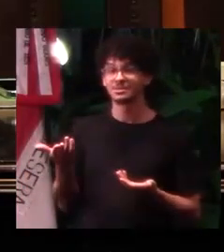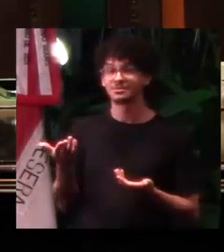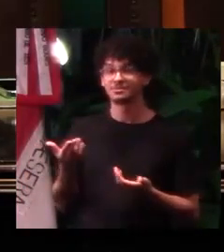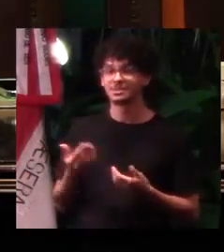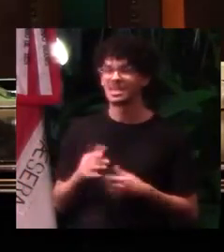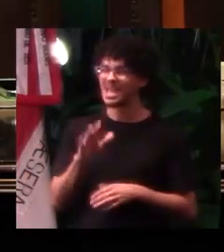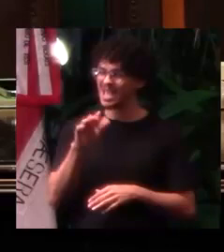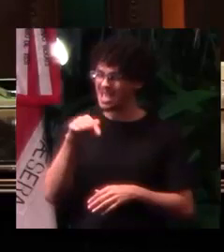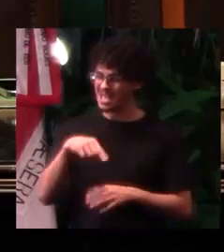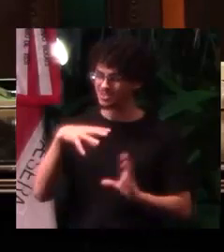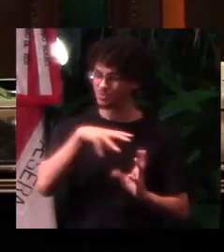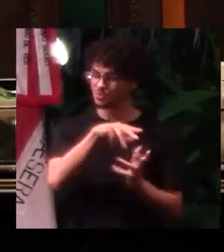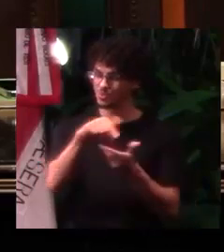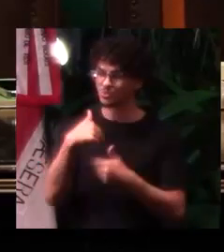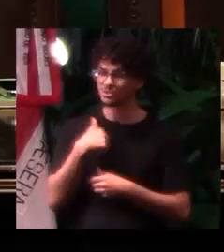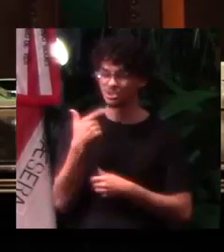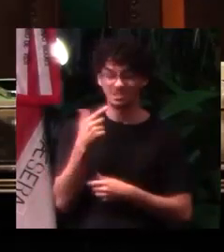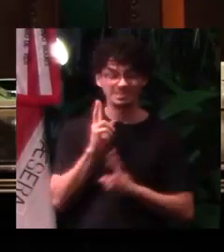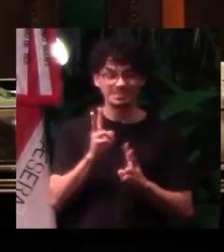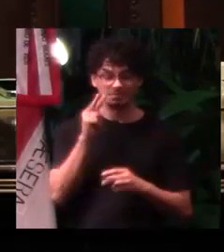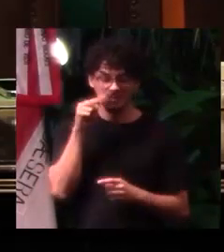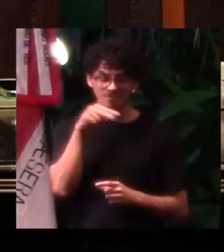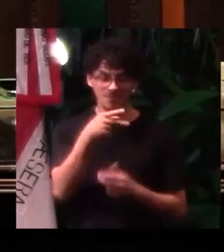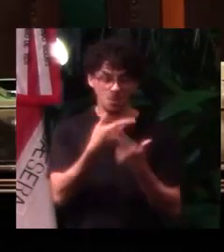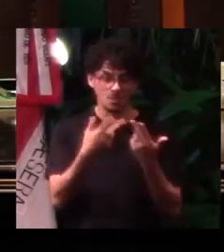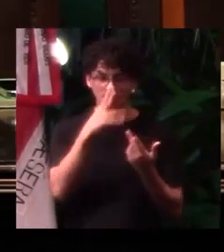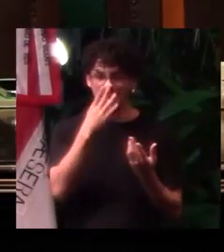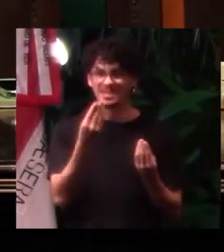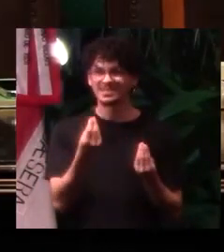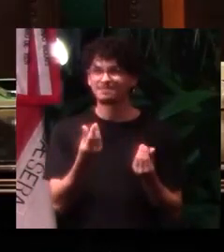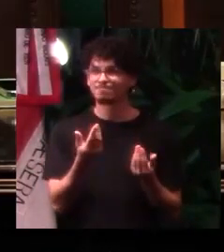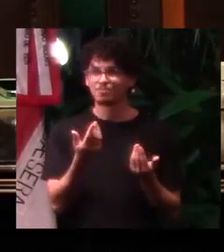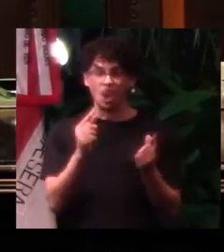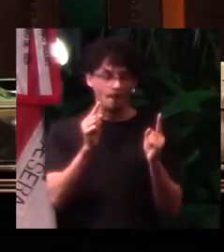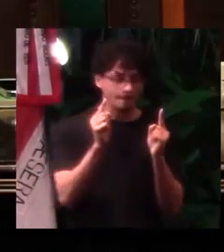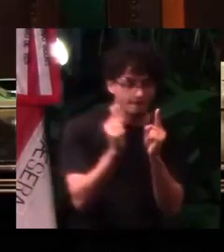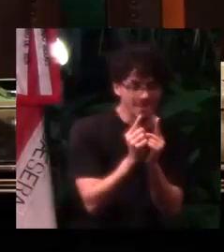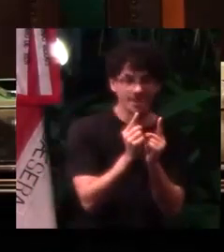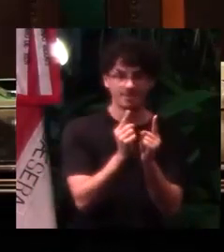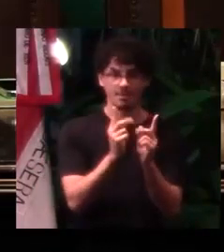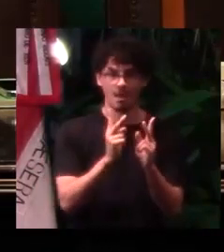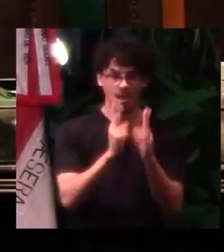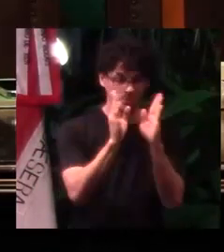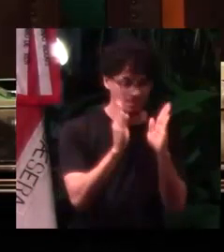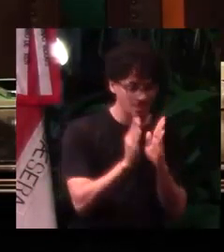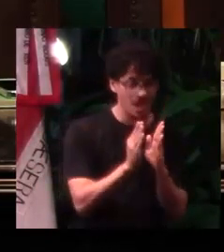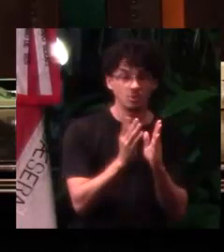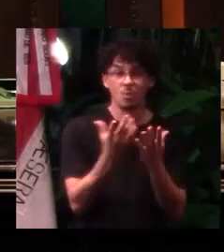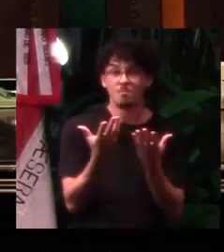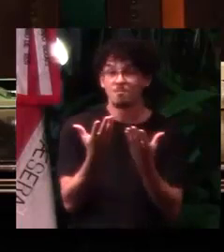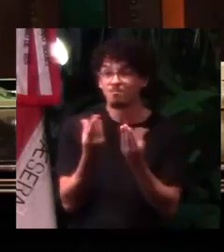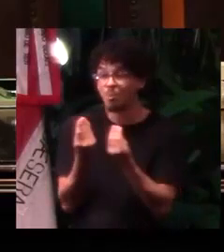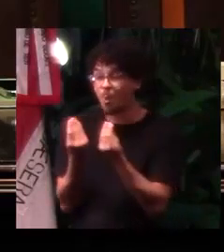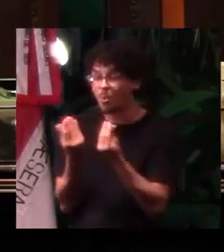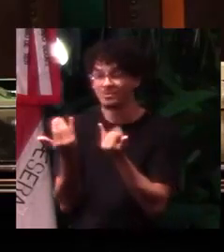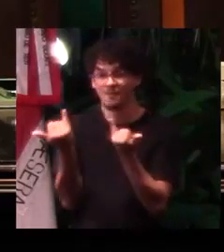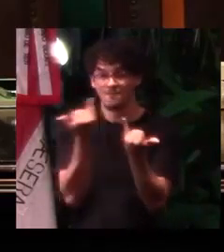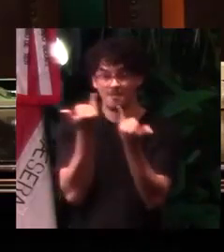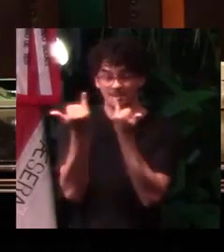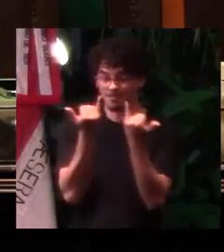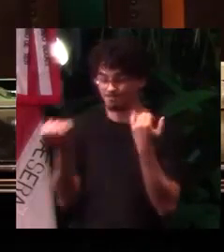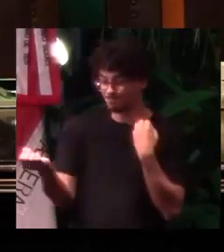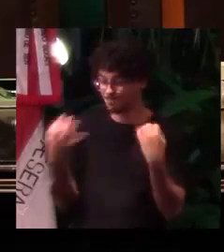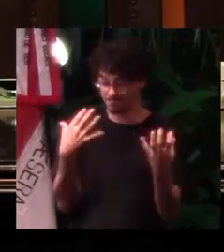das coisas muito fragmentada. E informações por excesso, em